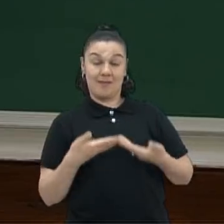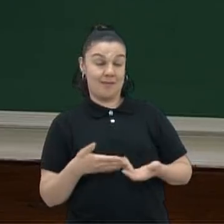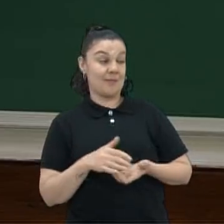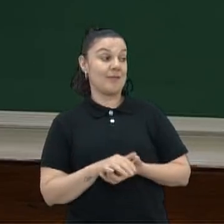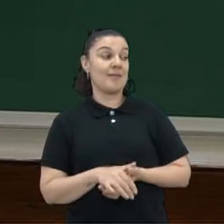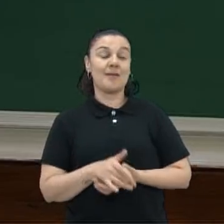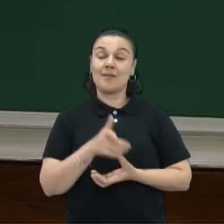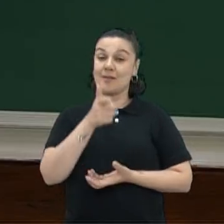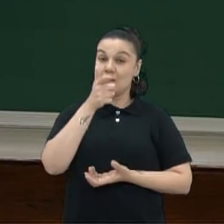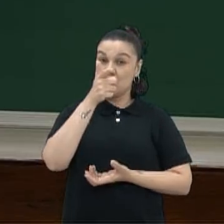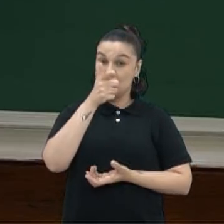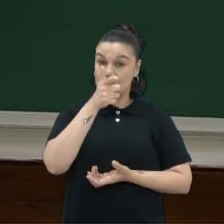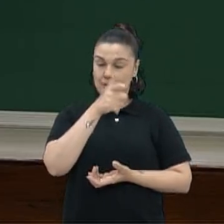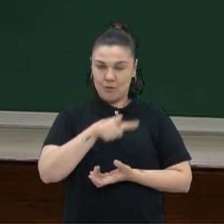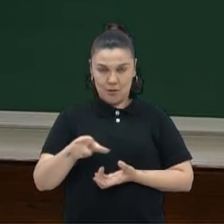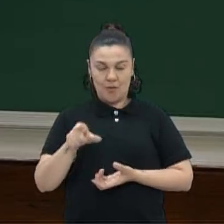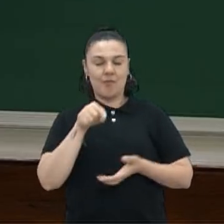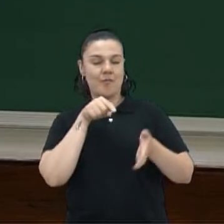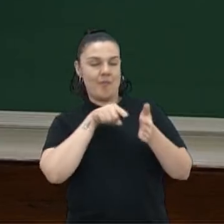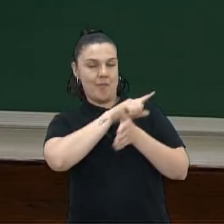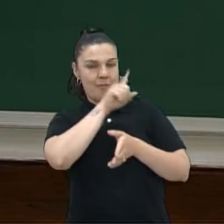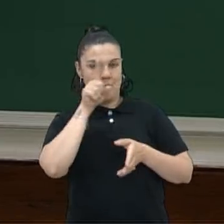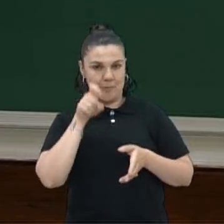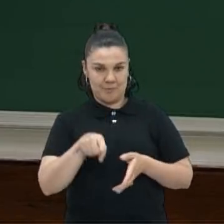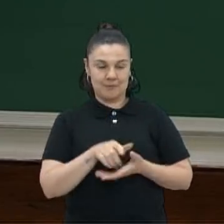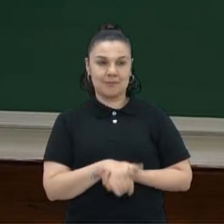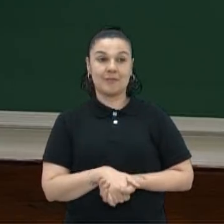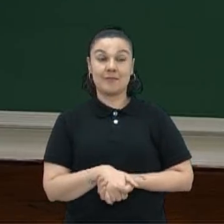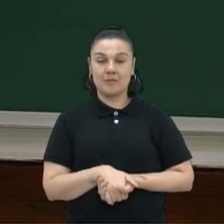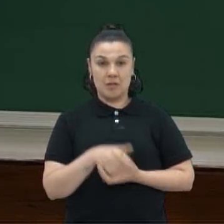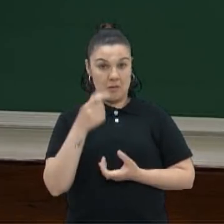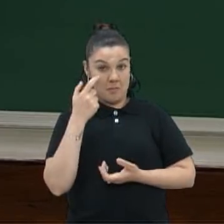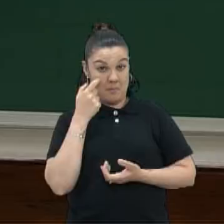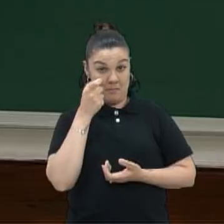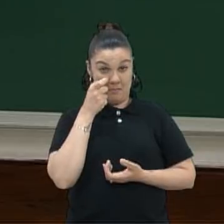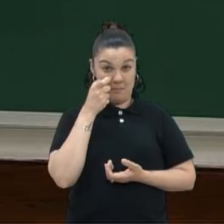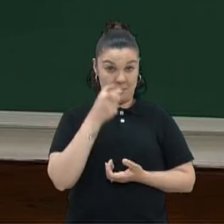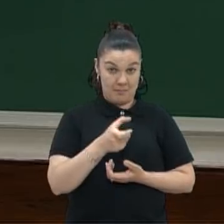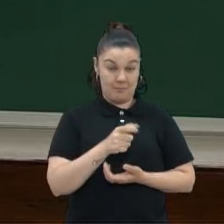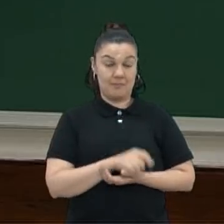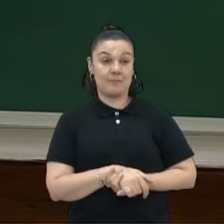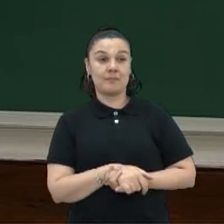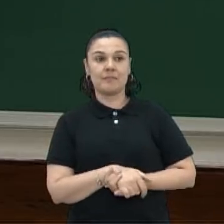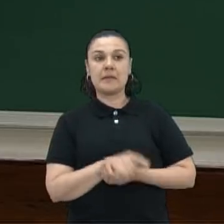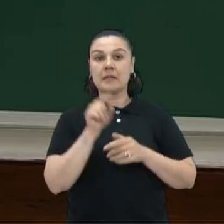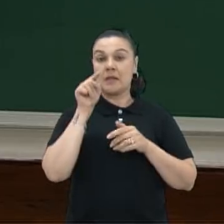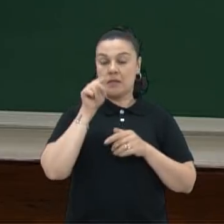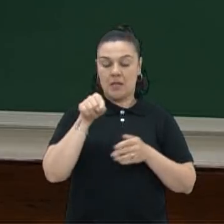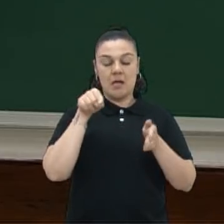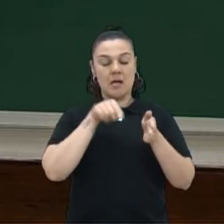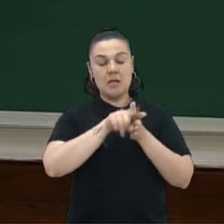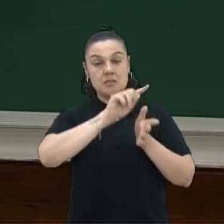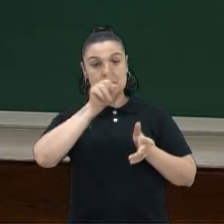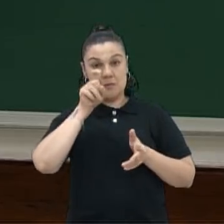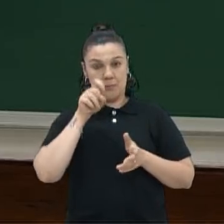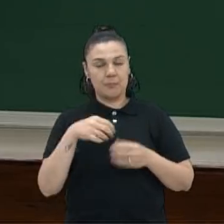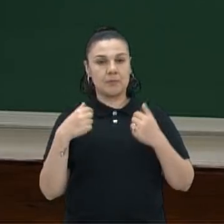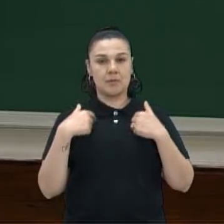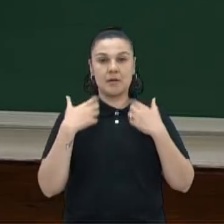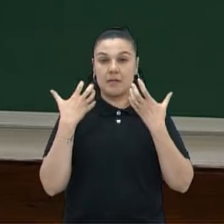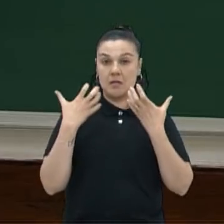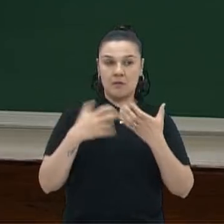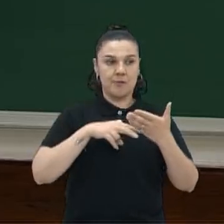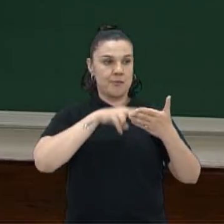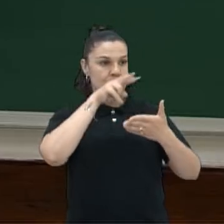Agora, nós vamos fazer mais um quiz. Presta bem atenção. Nesse quiz, eu quero que